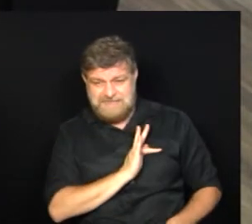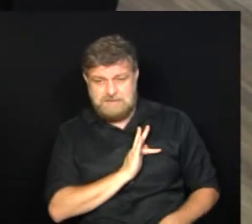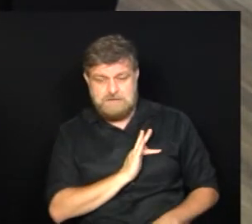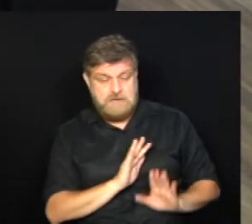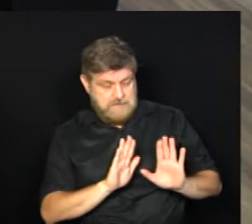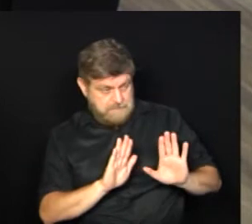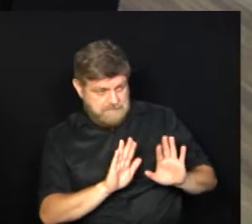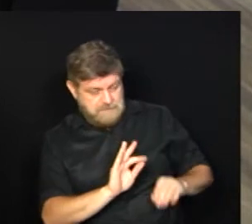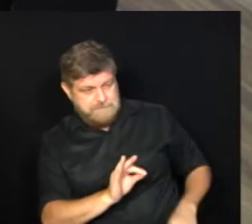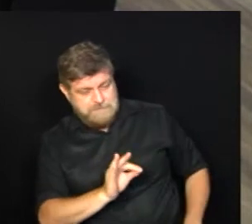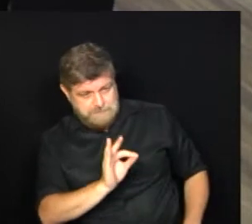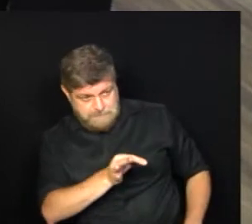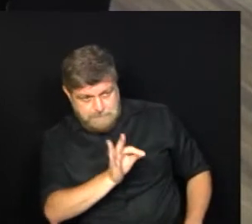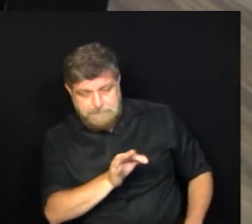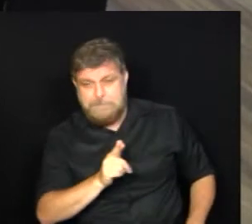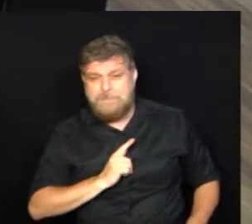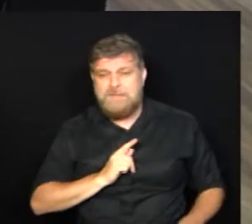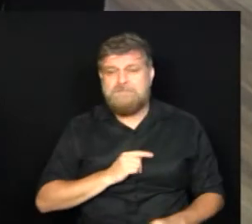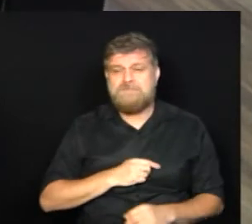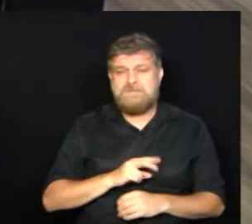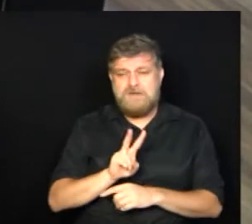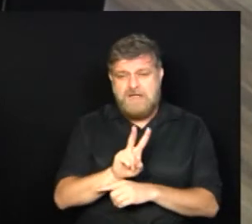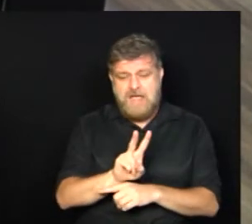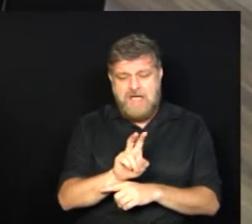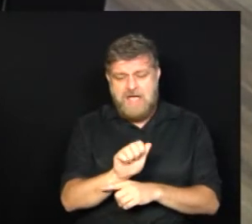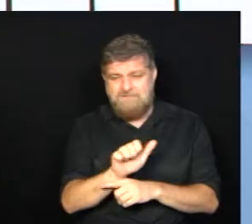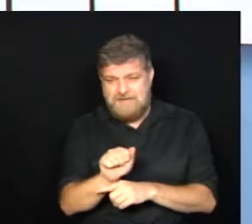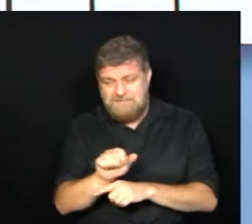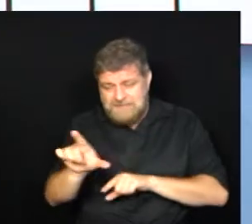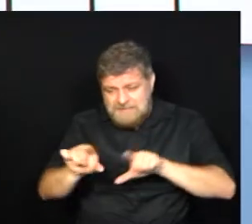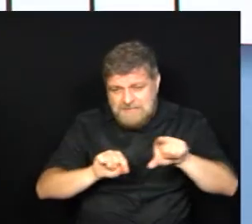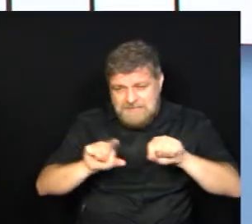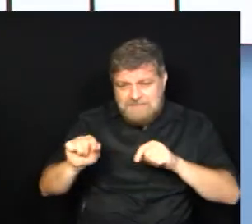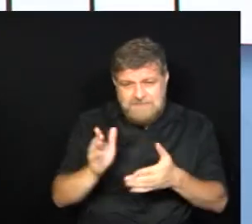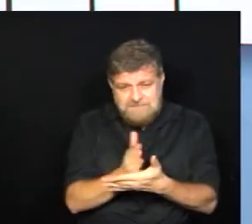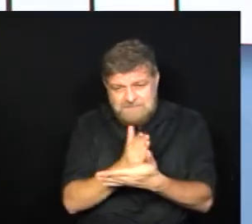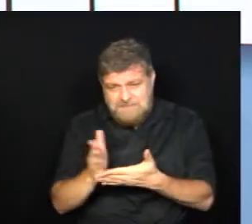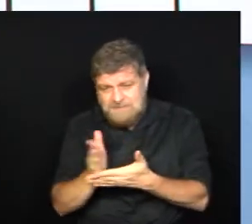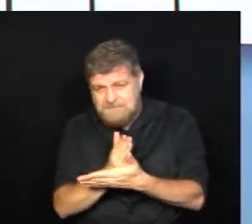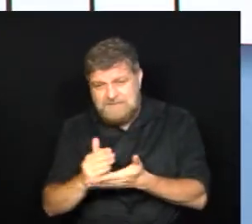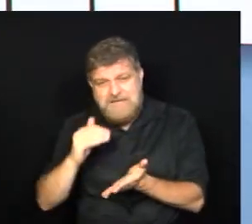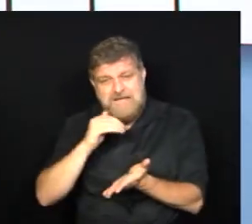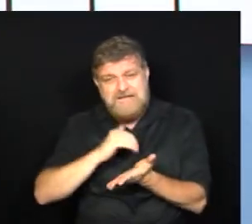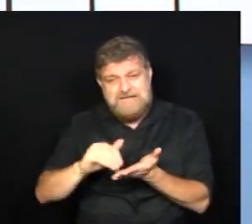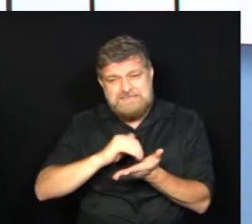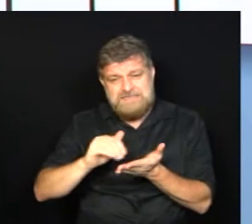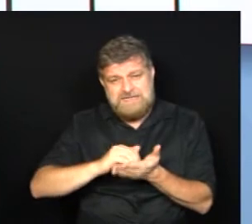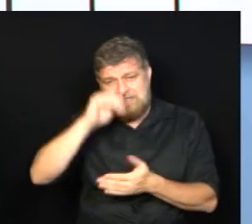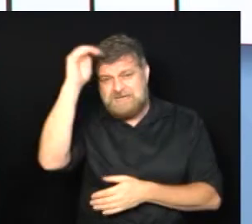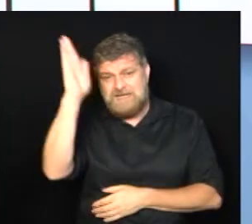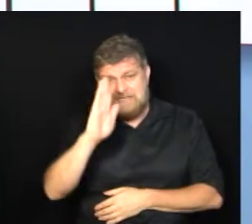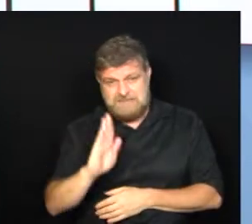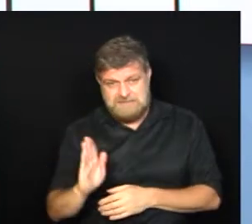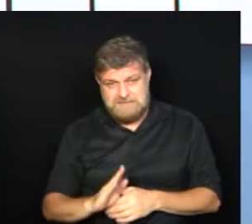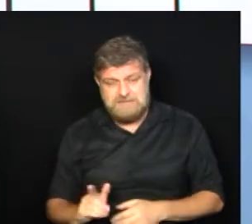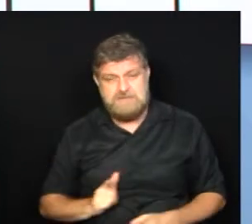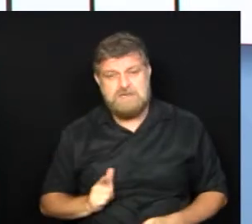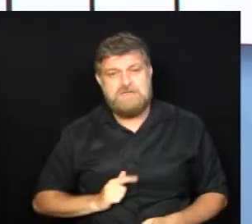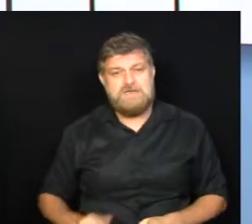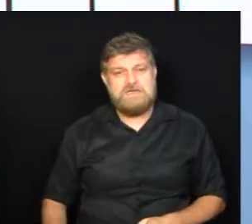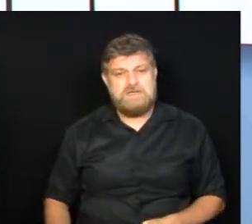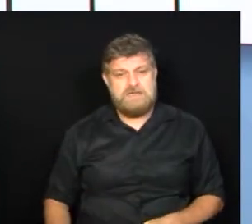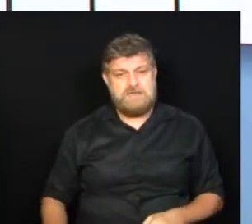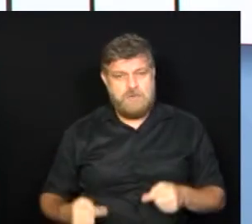essa vaga é um processo seletivo da Secretaria Nacional de Proteção Global, que